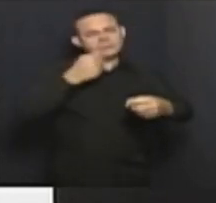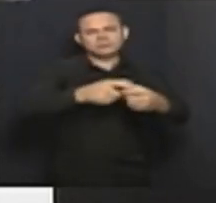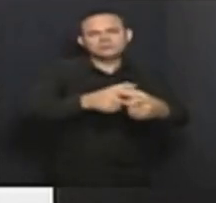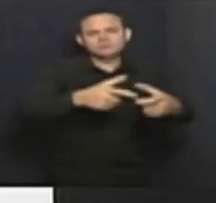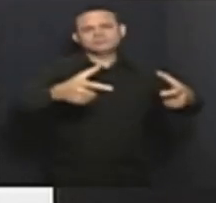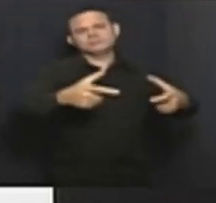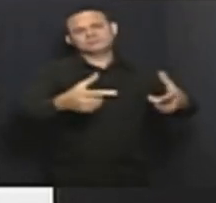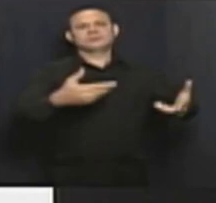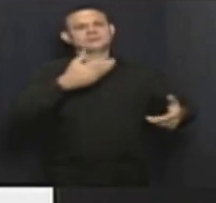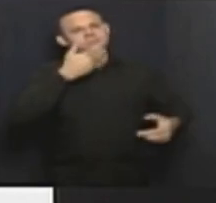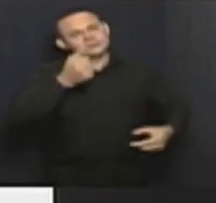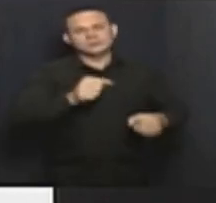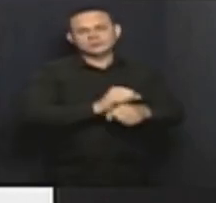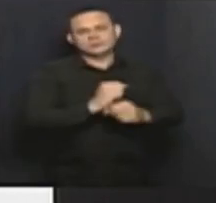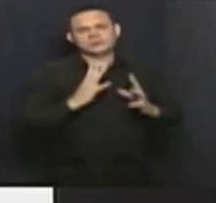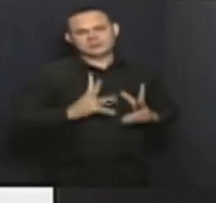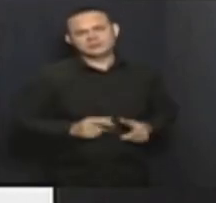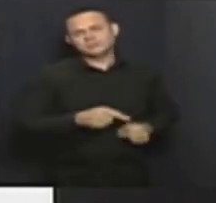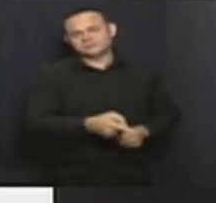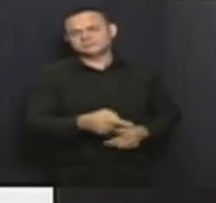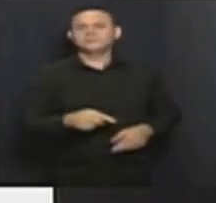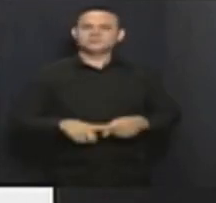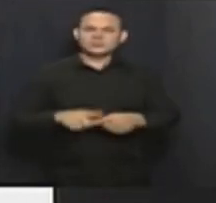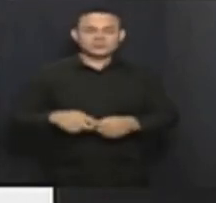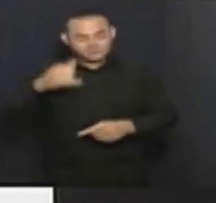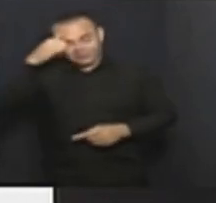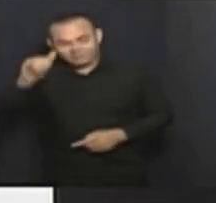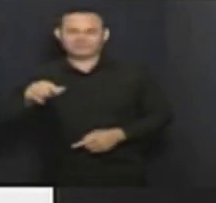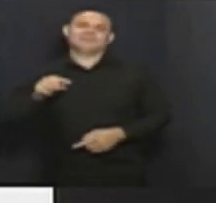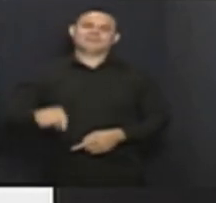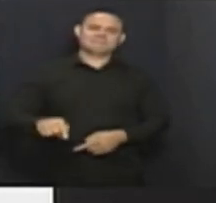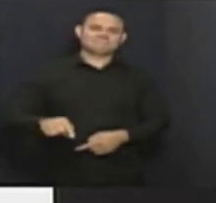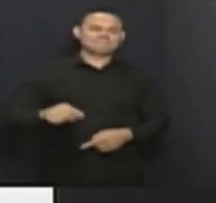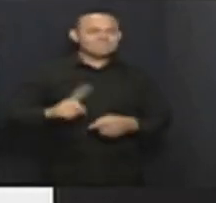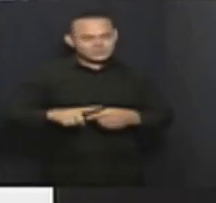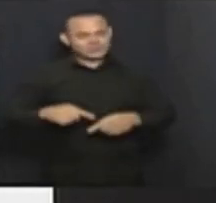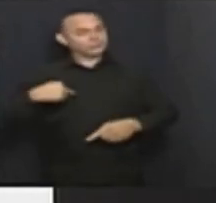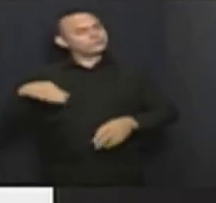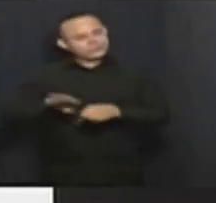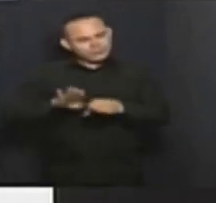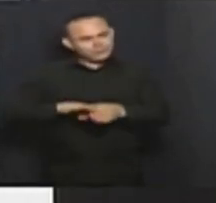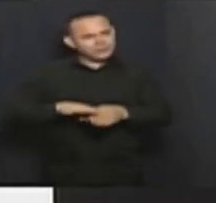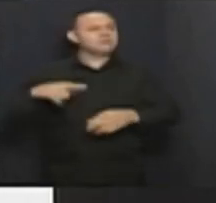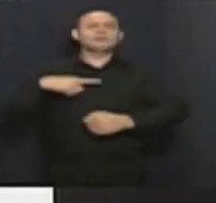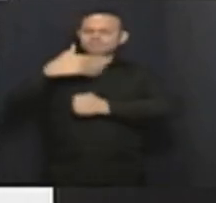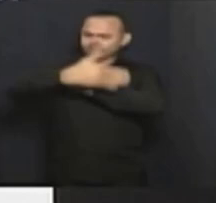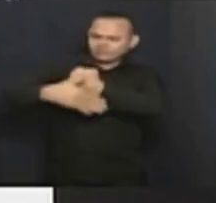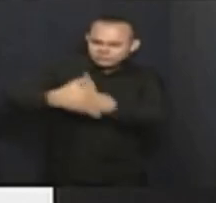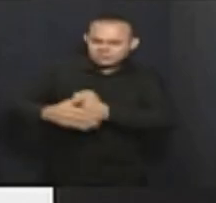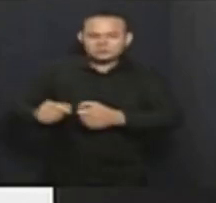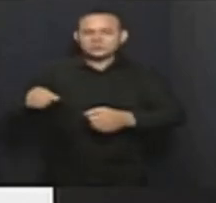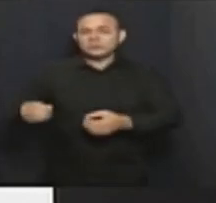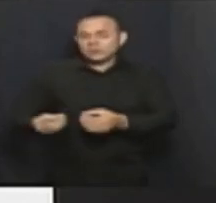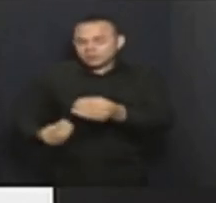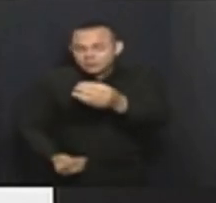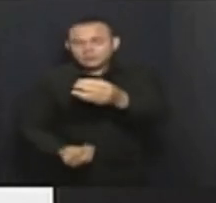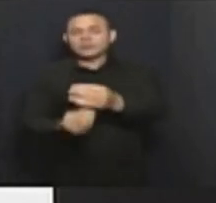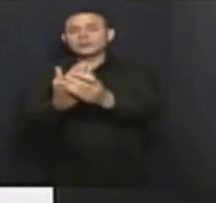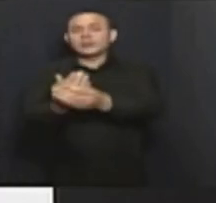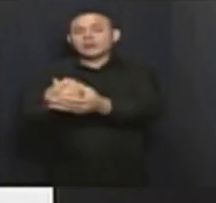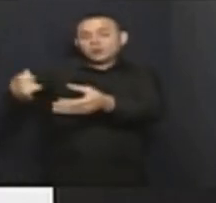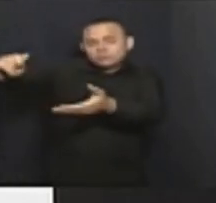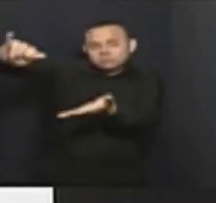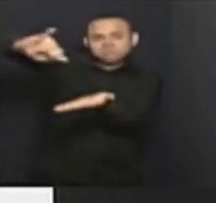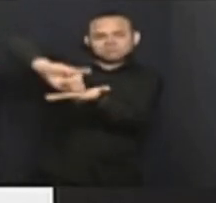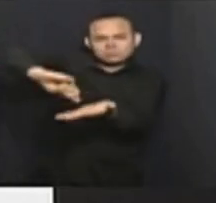impedindo que venha pra cá eu tenho defendido também joão criar um grande pólo de tecnologia de